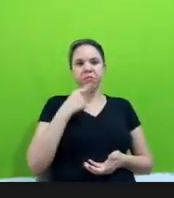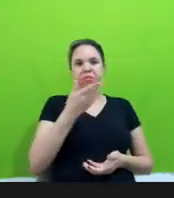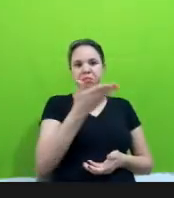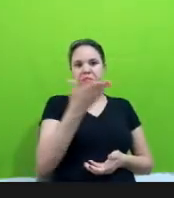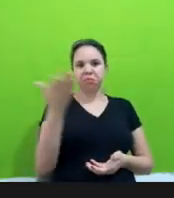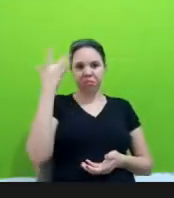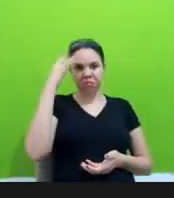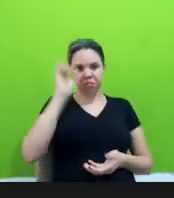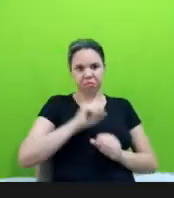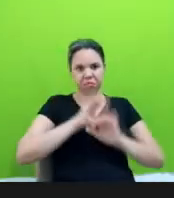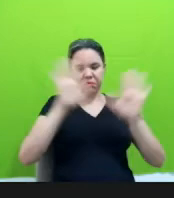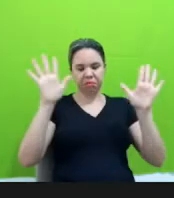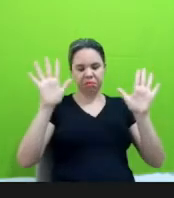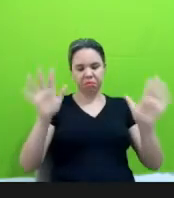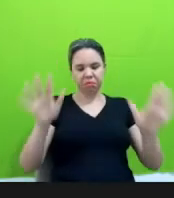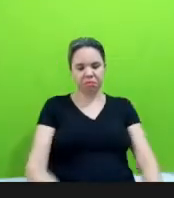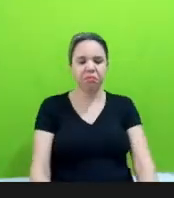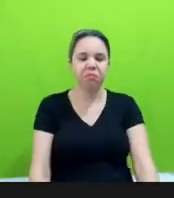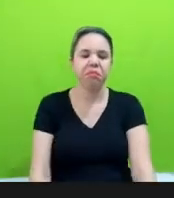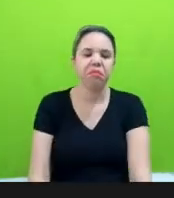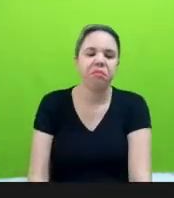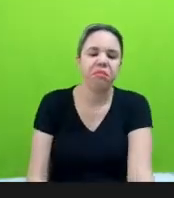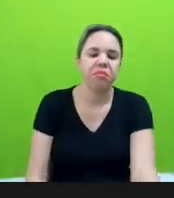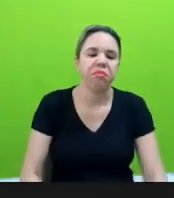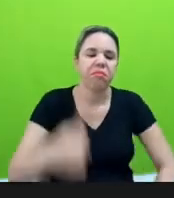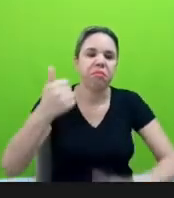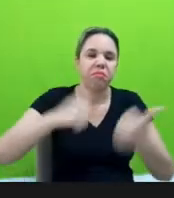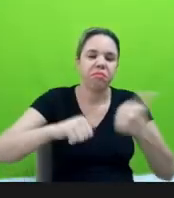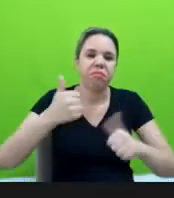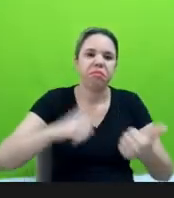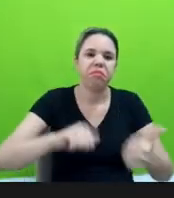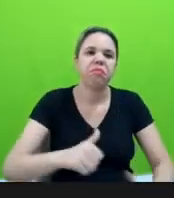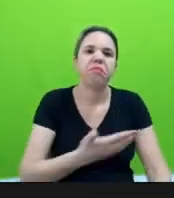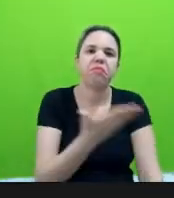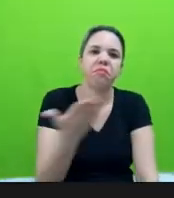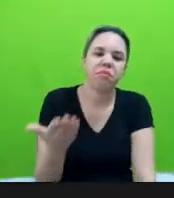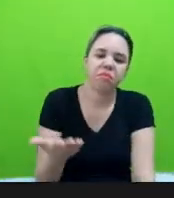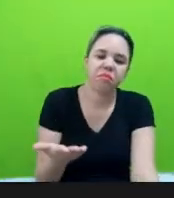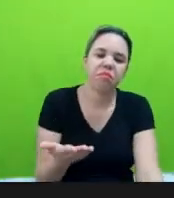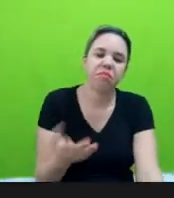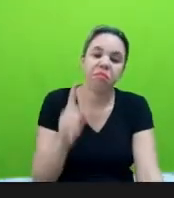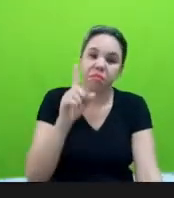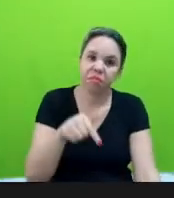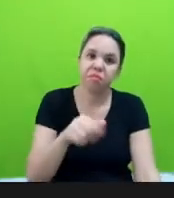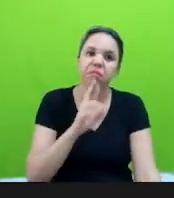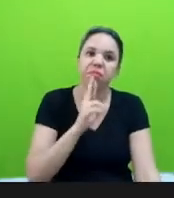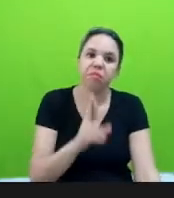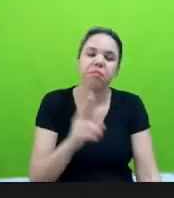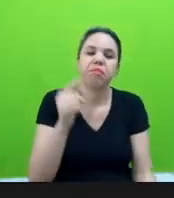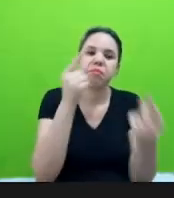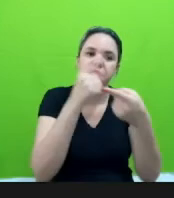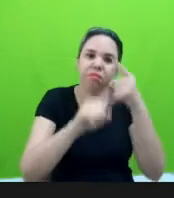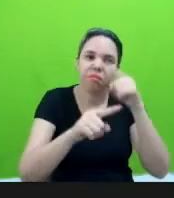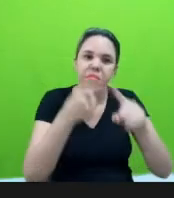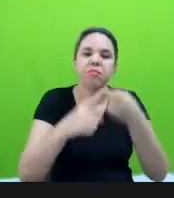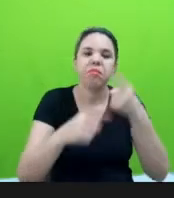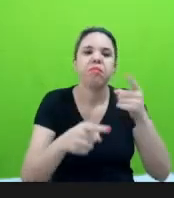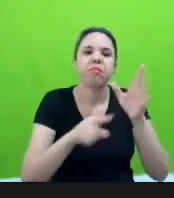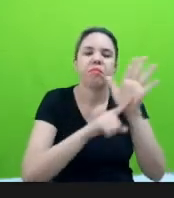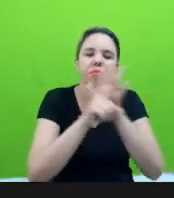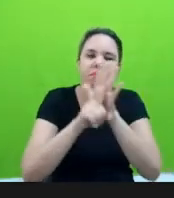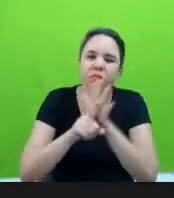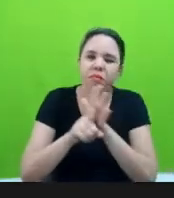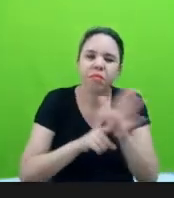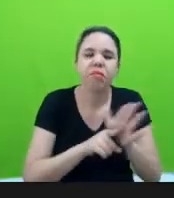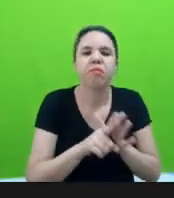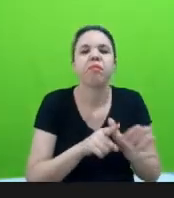fui claro aí em relação a essa avaliação da política pública aí, mas é basicamente essa combinação aí entre apuração, conversa com muita